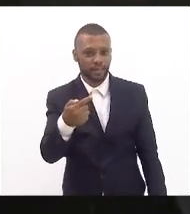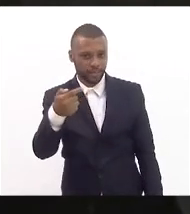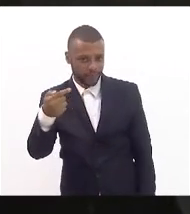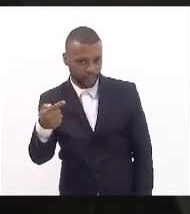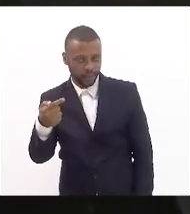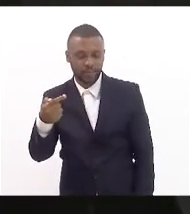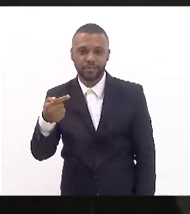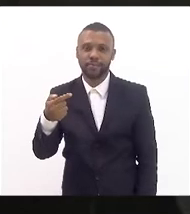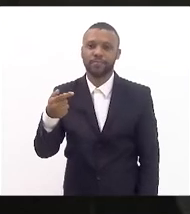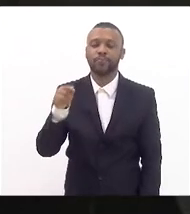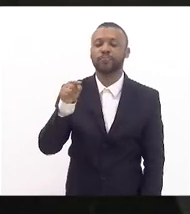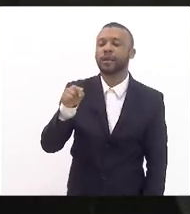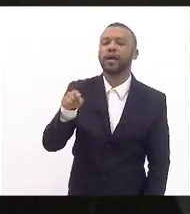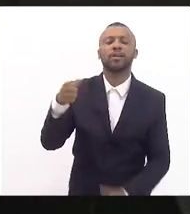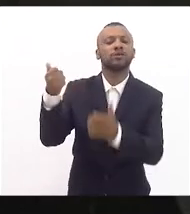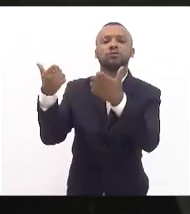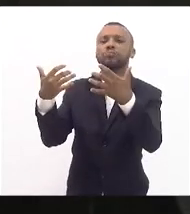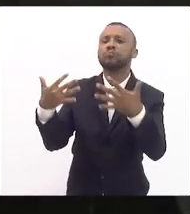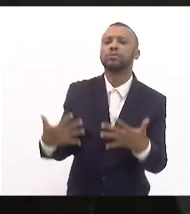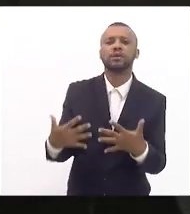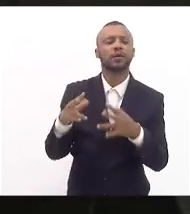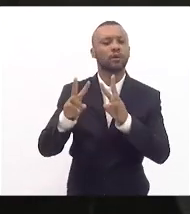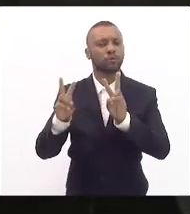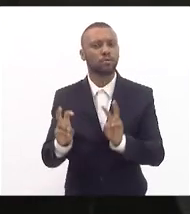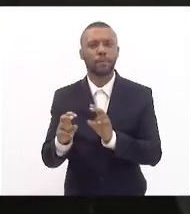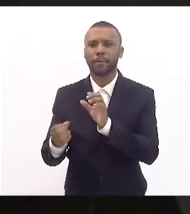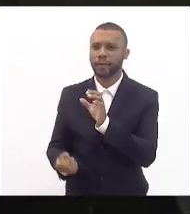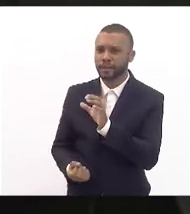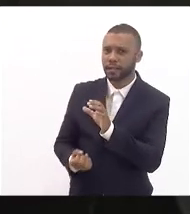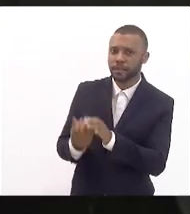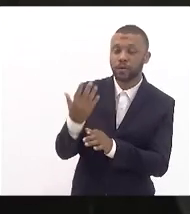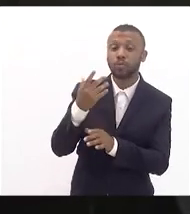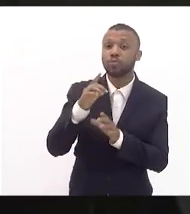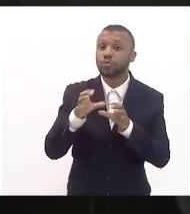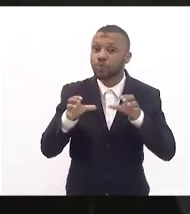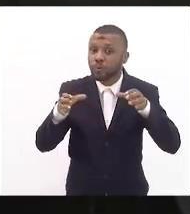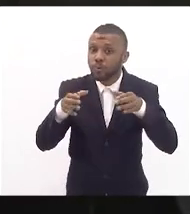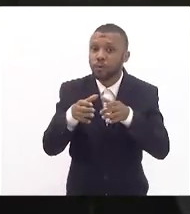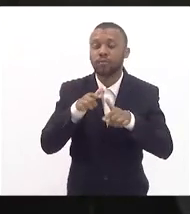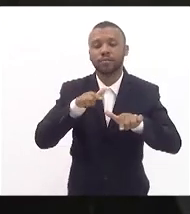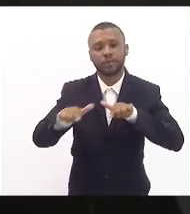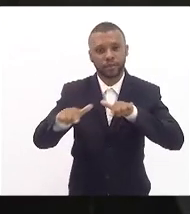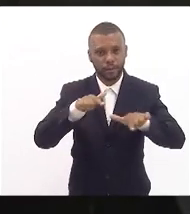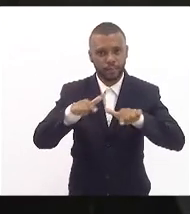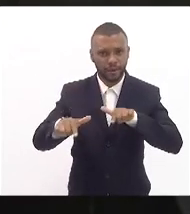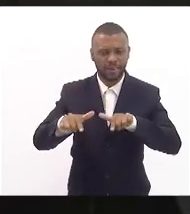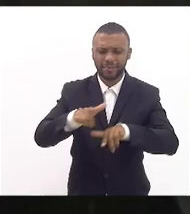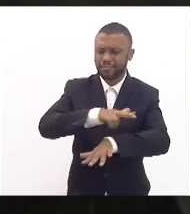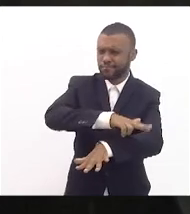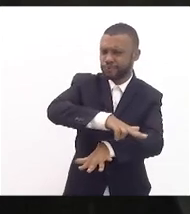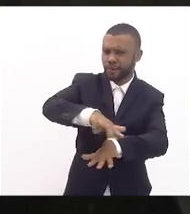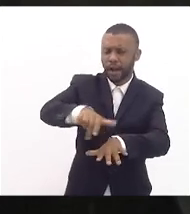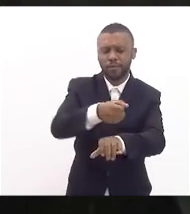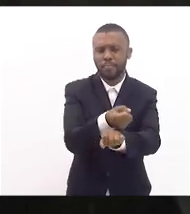11.477, ele fala, ele dispõe sobre a criação de um grupo de trabalho multissetorial